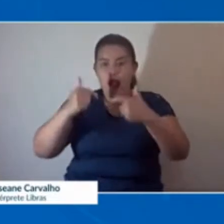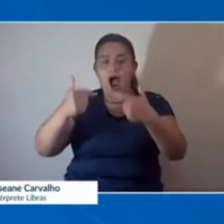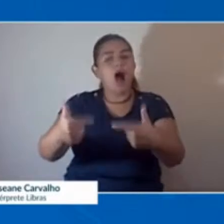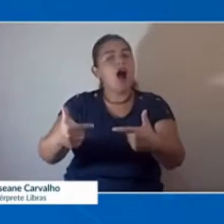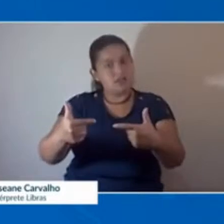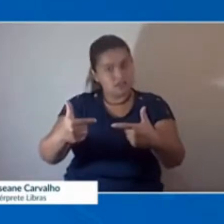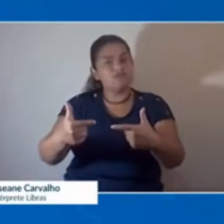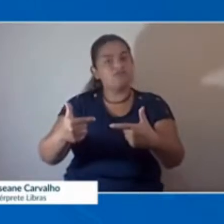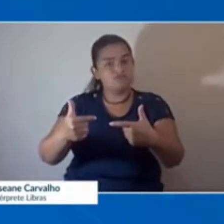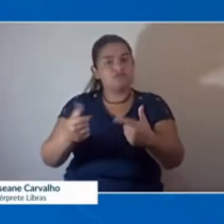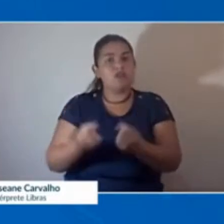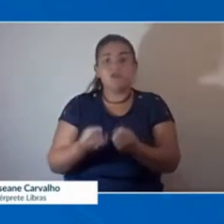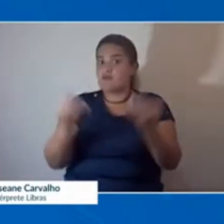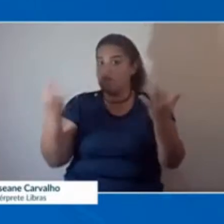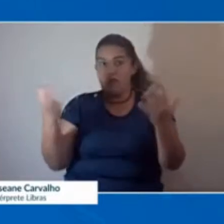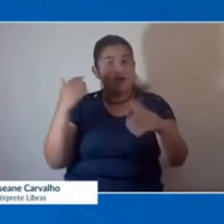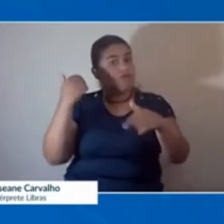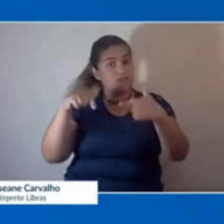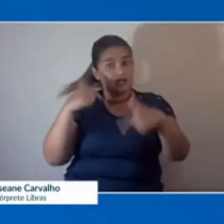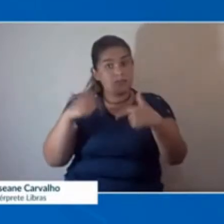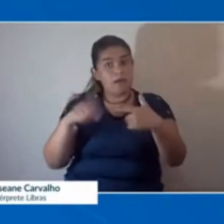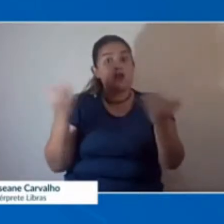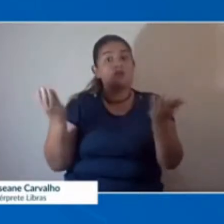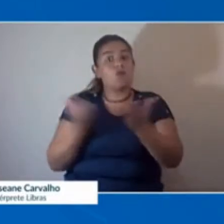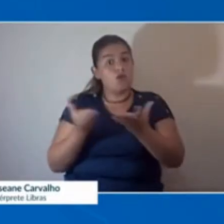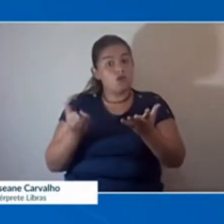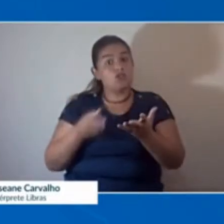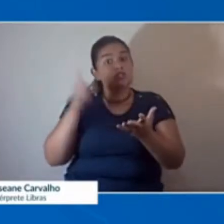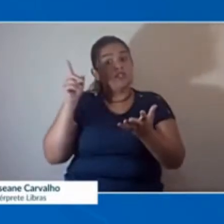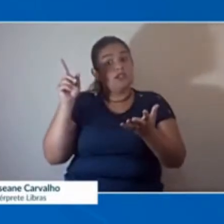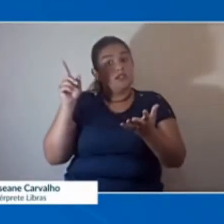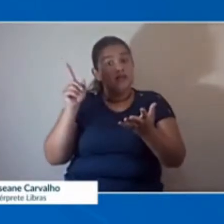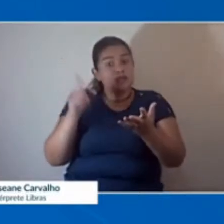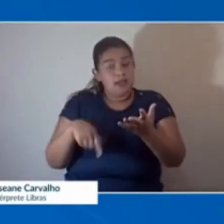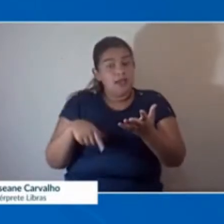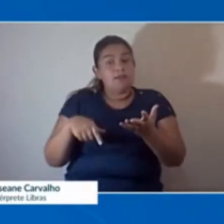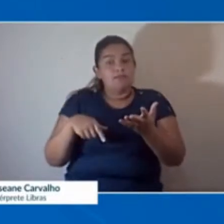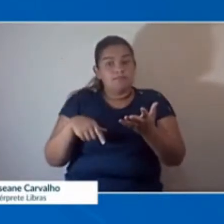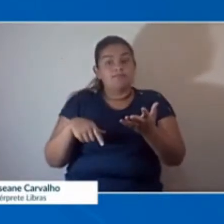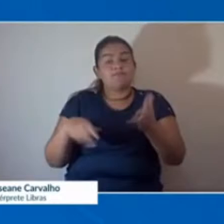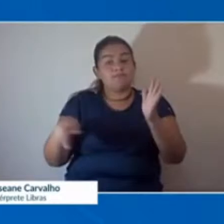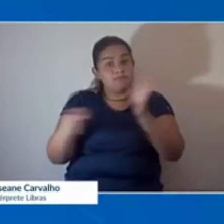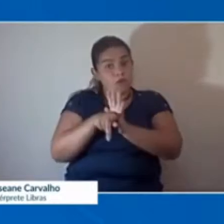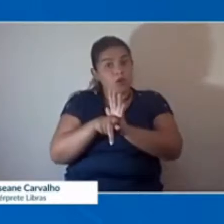tem várias obras por aí que são... que são